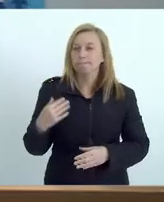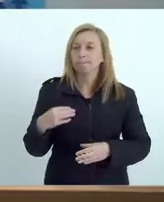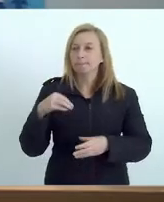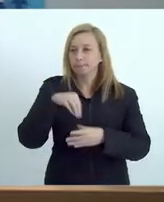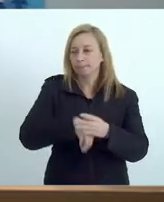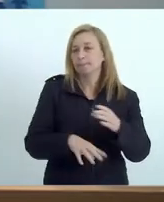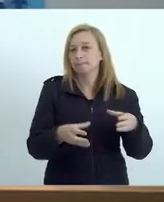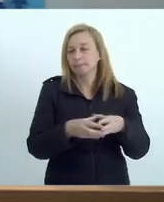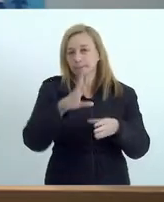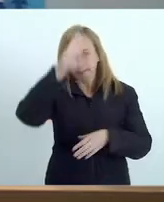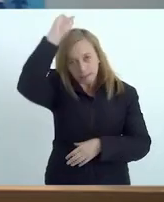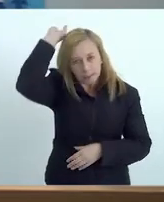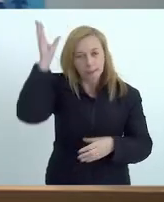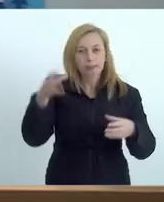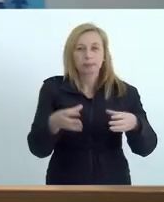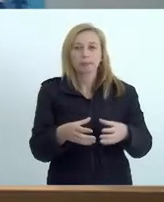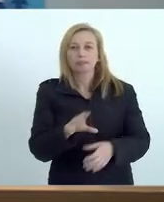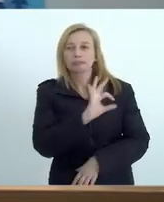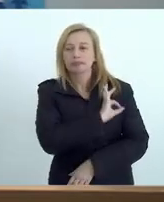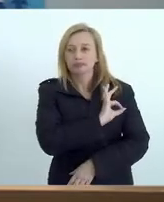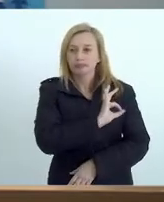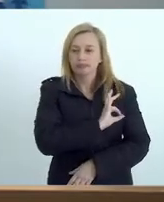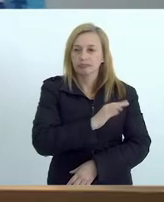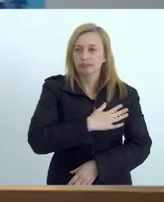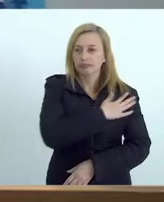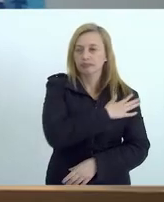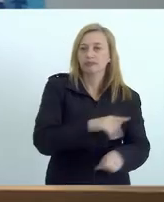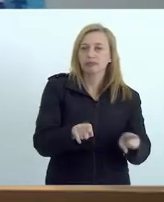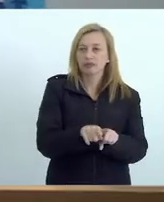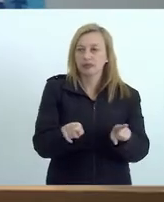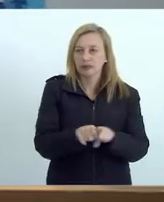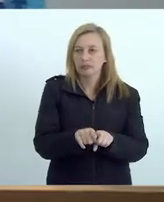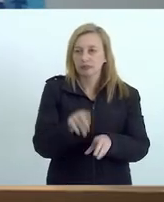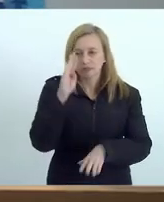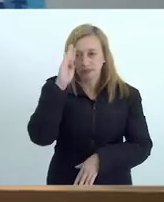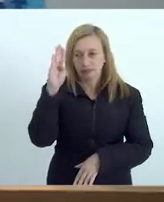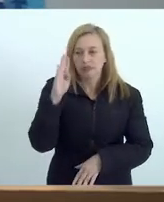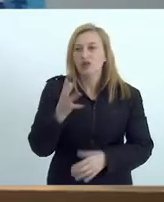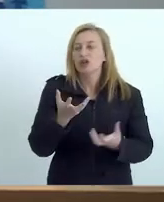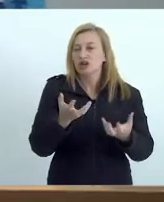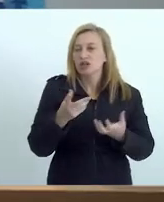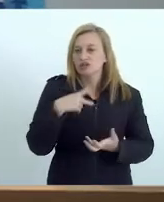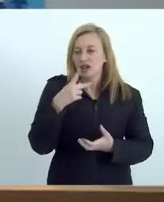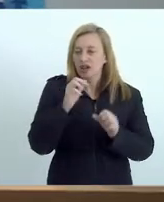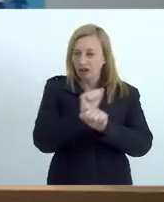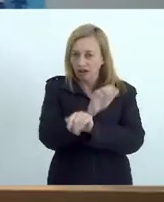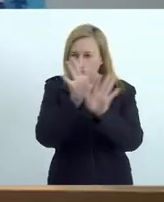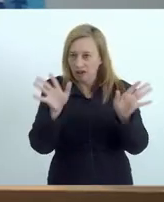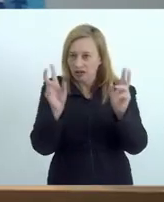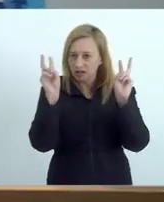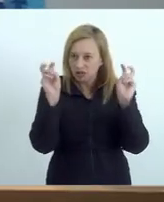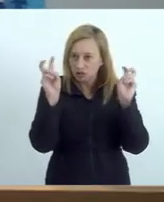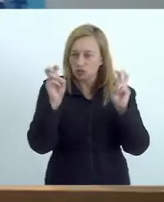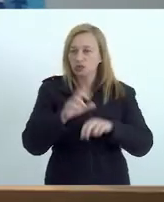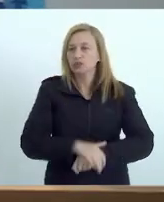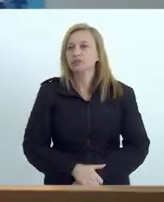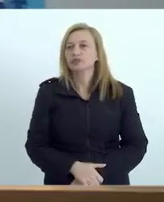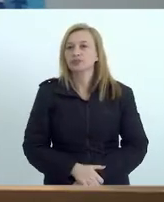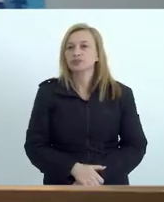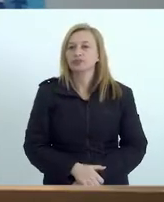corpo de bombeiros na polícia militar e nas Forças Armadas Então queria deixar bem claro essa questão é